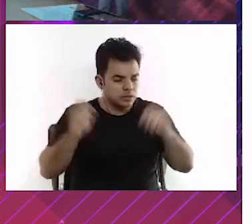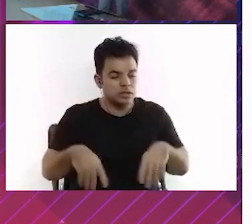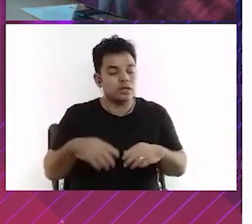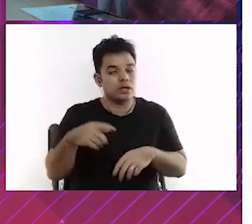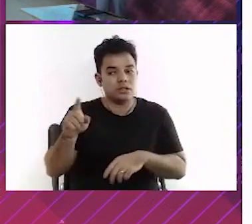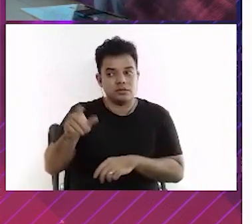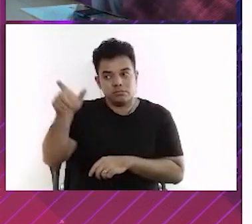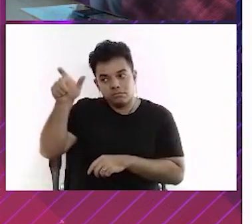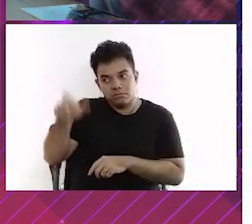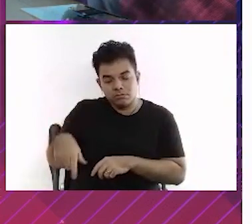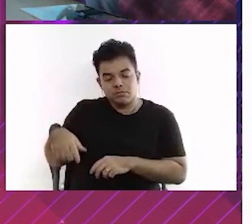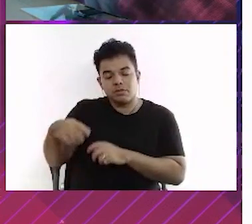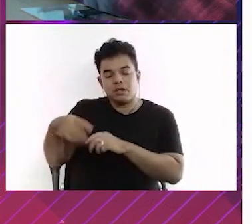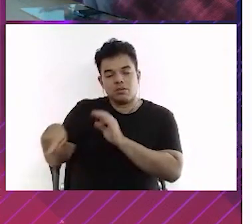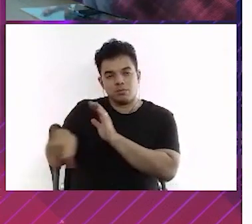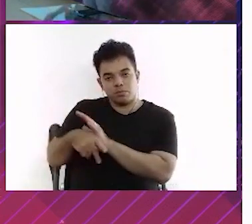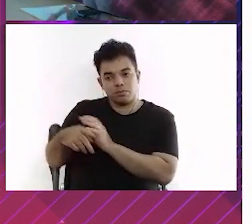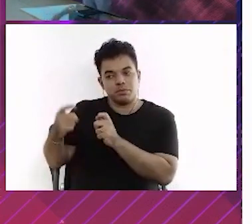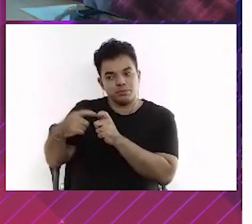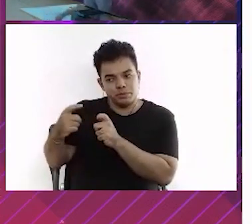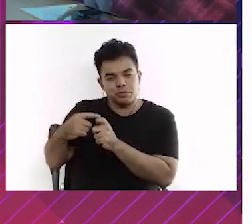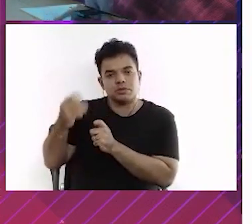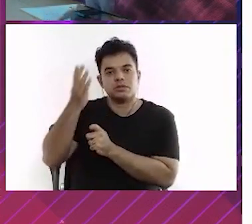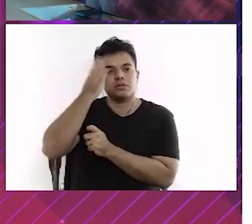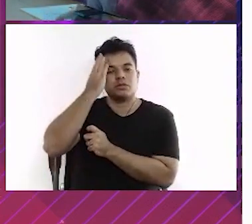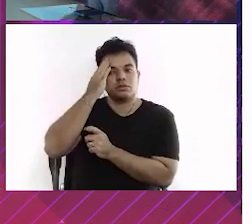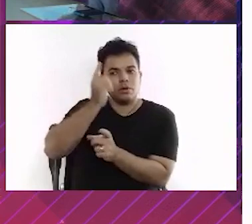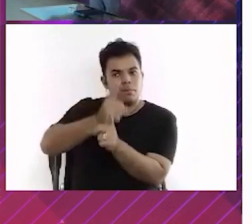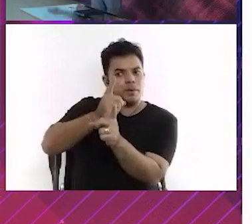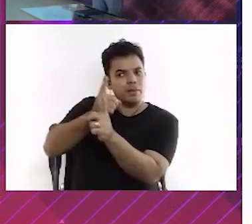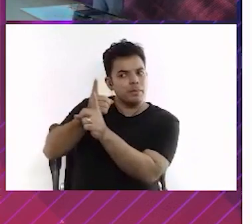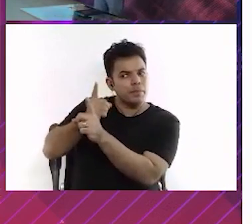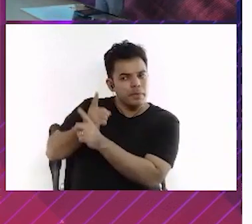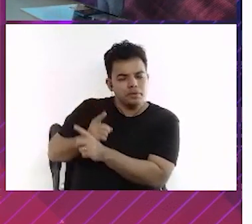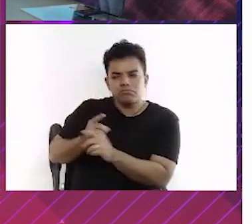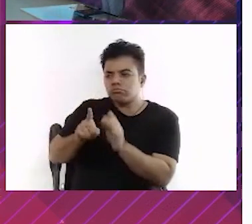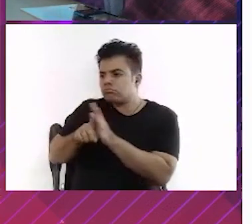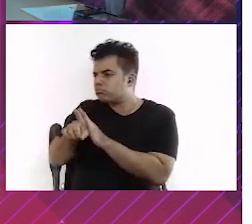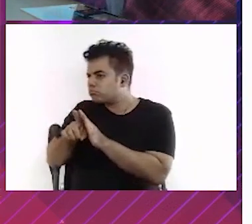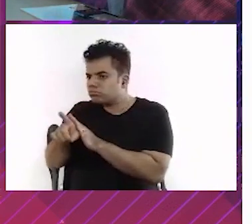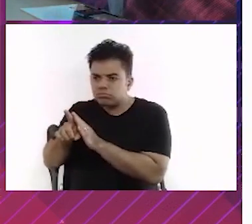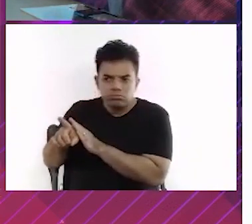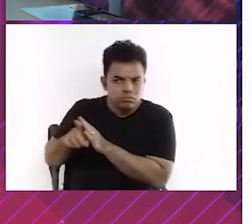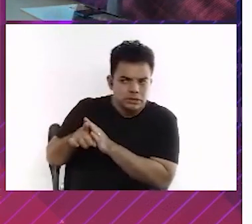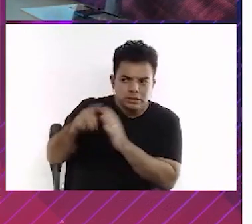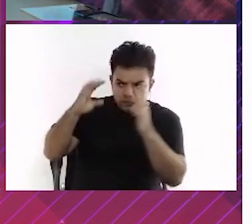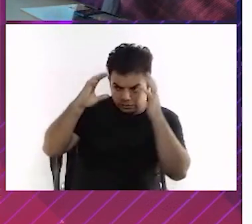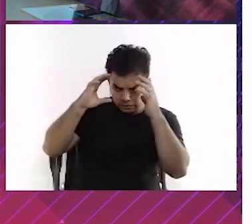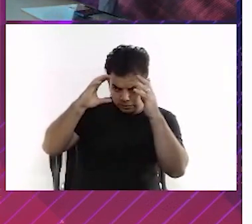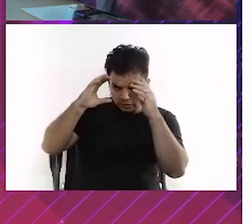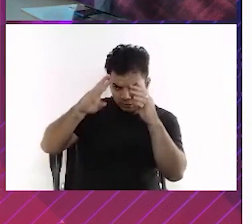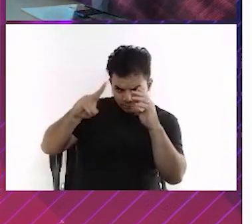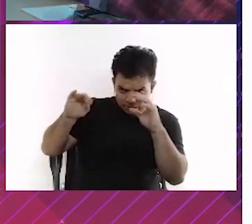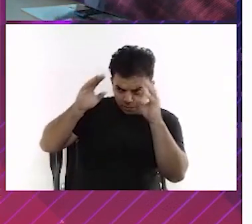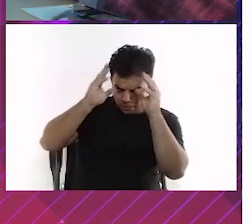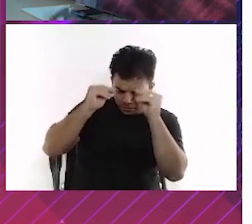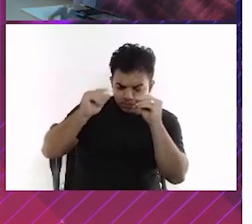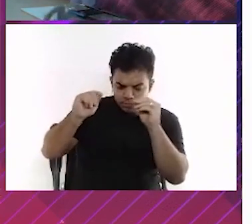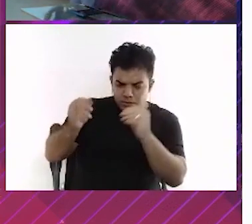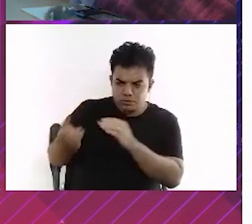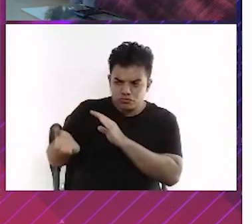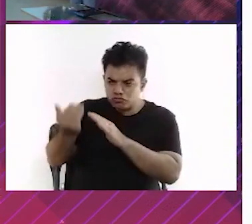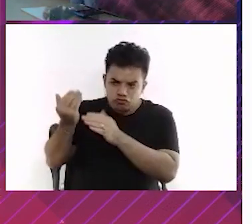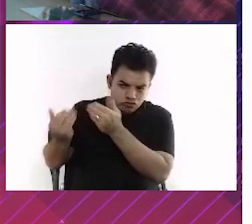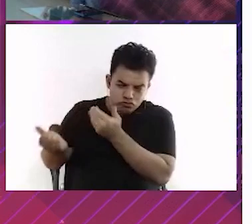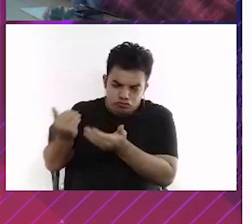essa dinâmica dentro de um hospital para poder observar os pacientes que estão dentro dessa condição. Então, como é que funciona